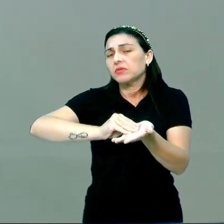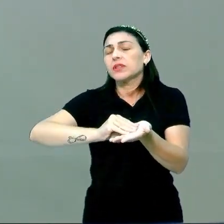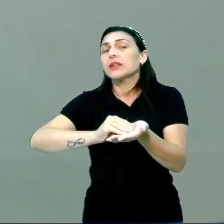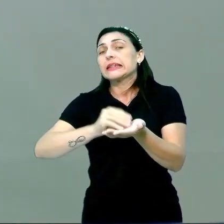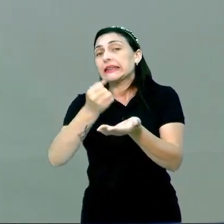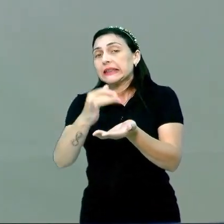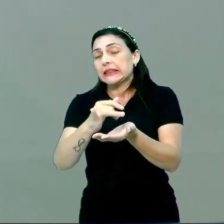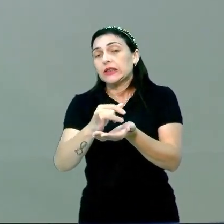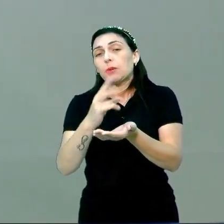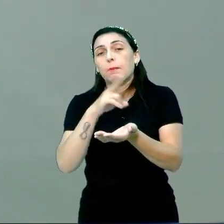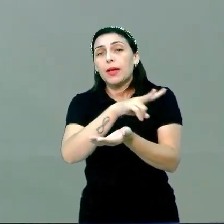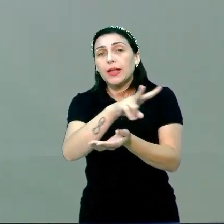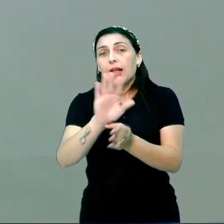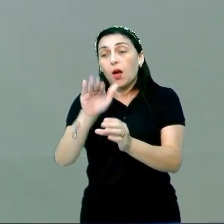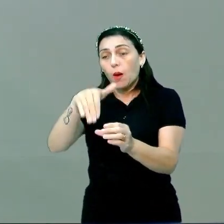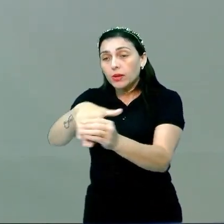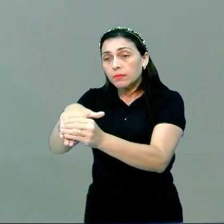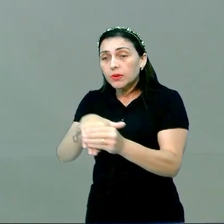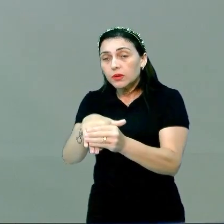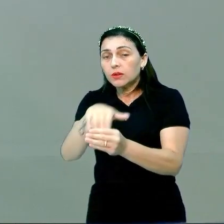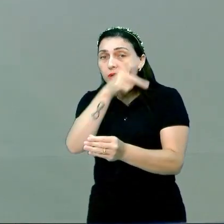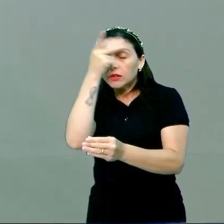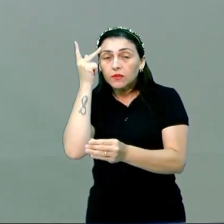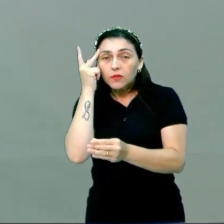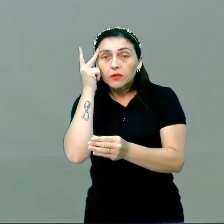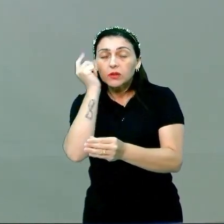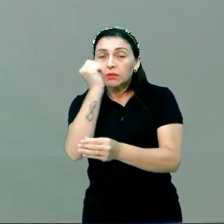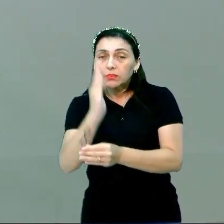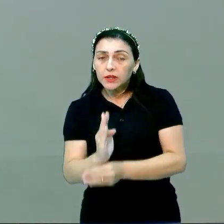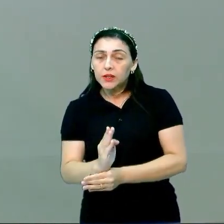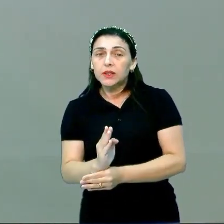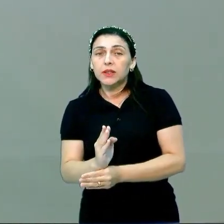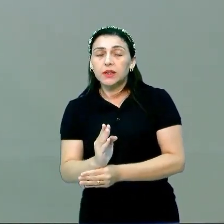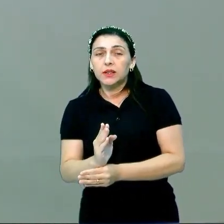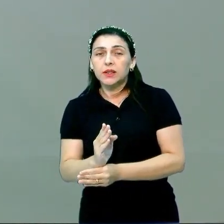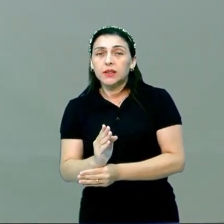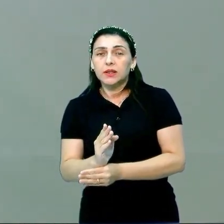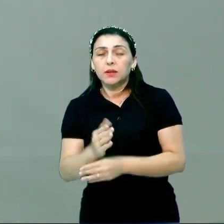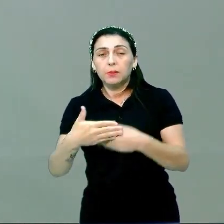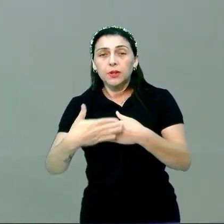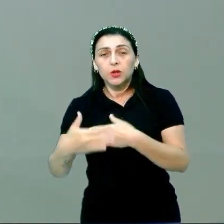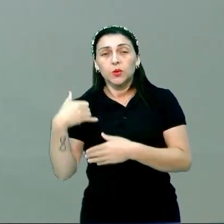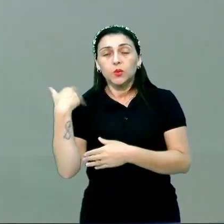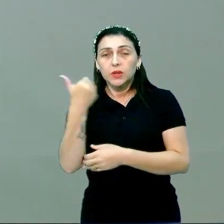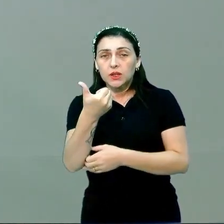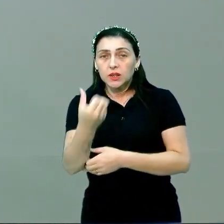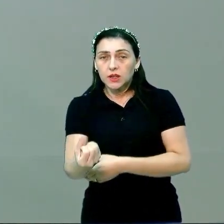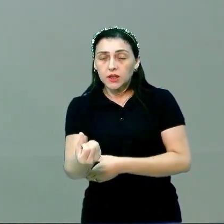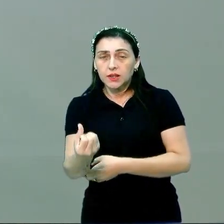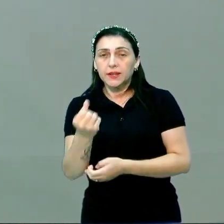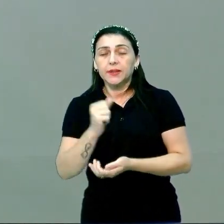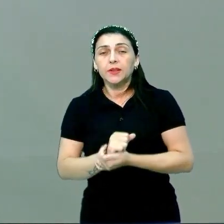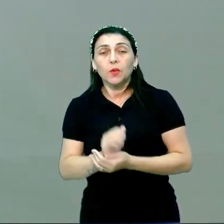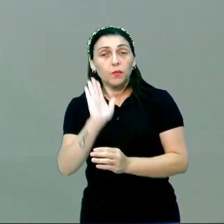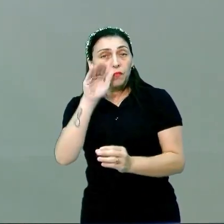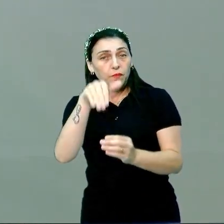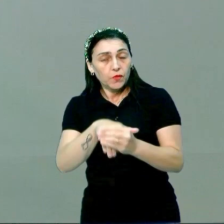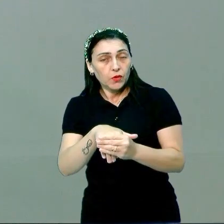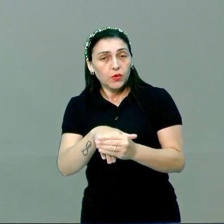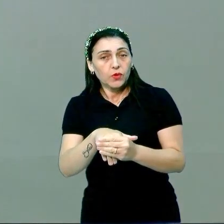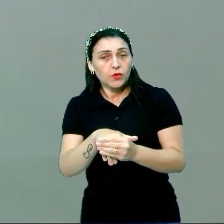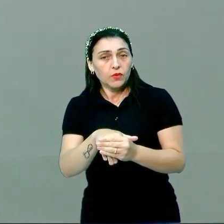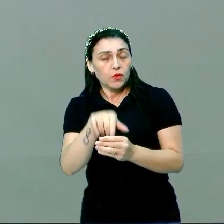a gente for pegar o eleitorado brasileiro, né? A partir dos 16 anos, né? O